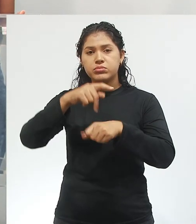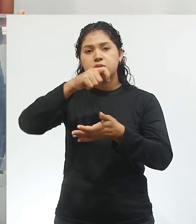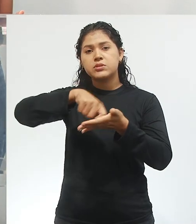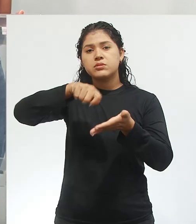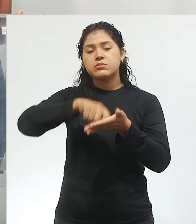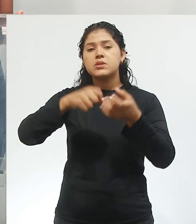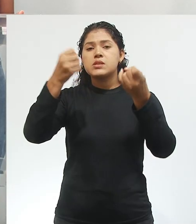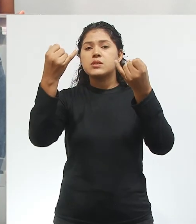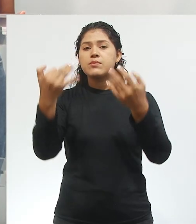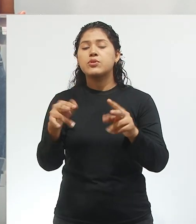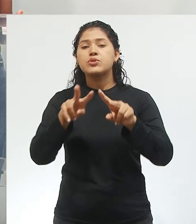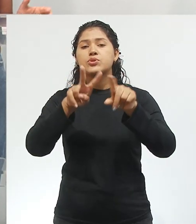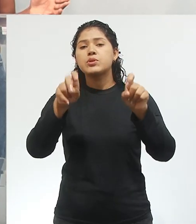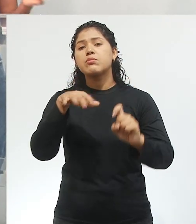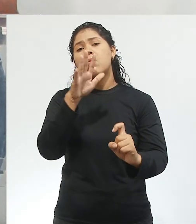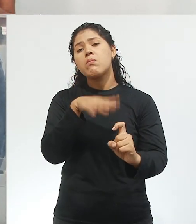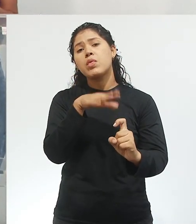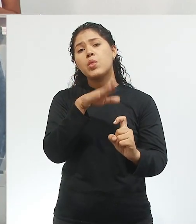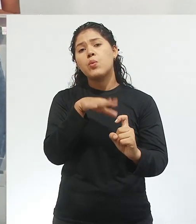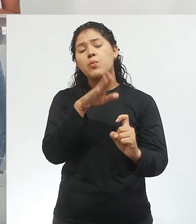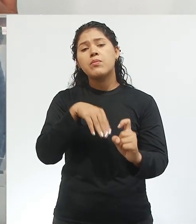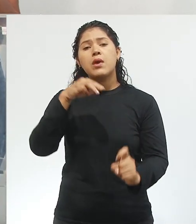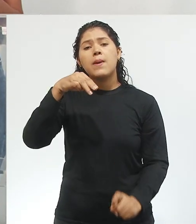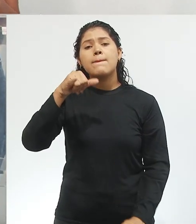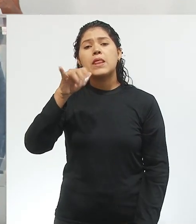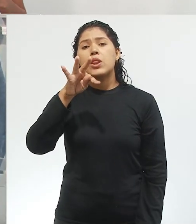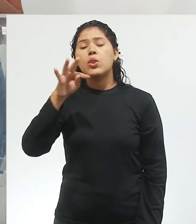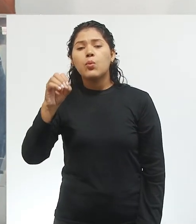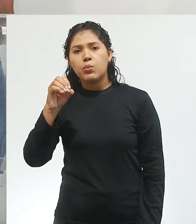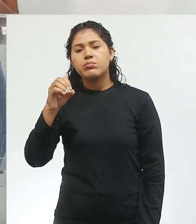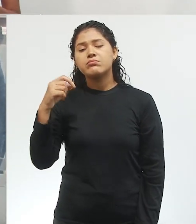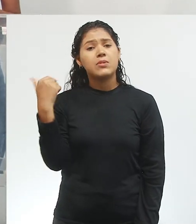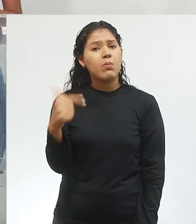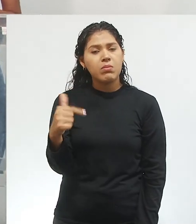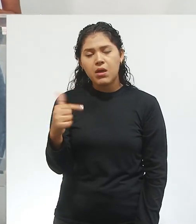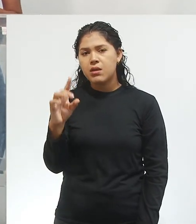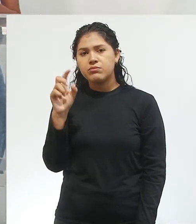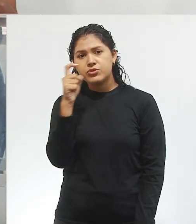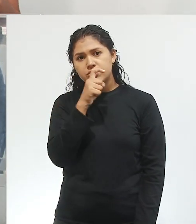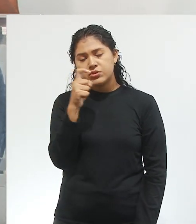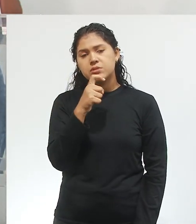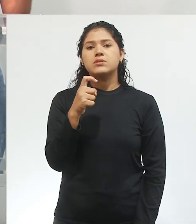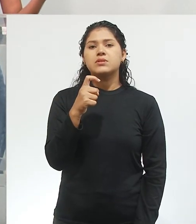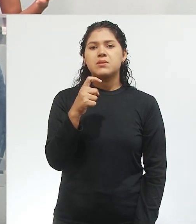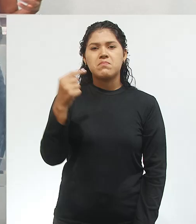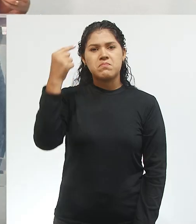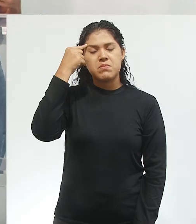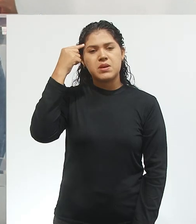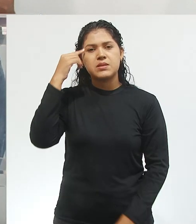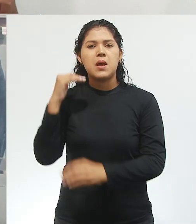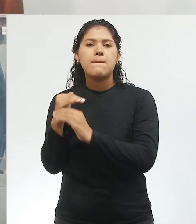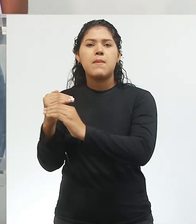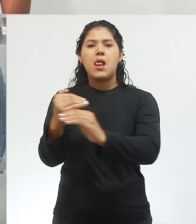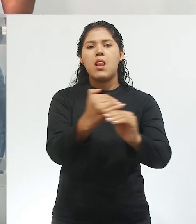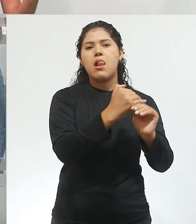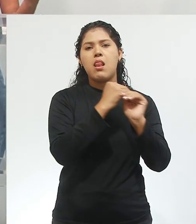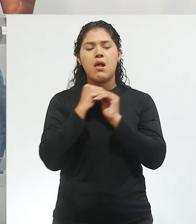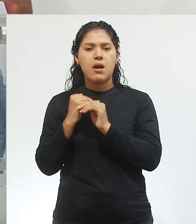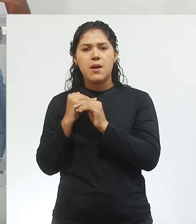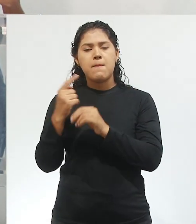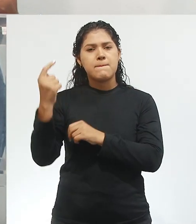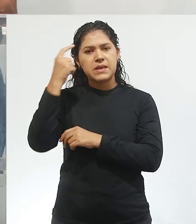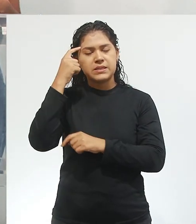mito da democracia racial a partir dessas relações harmônicas que foram construídas entre o negro,